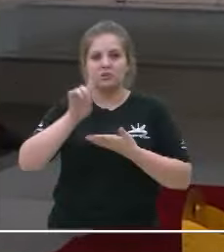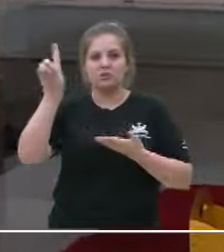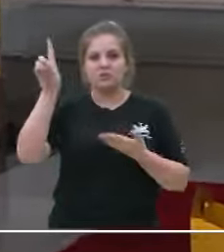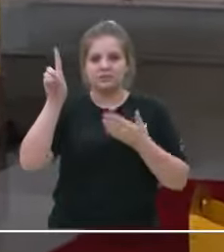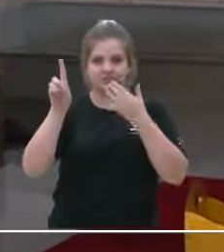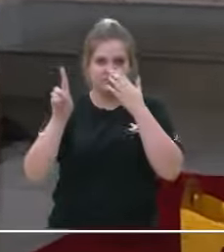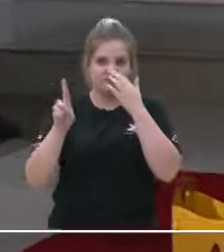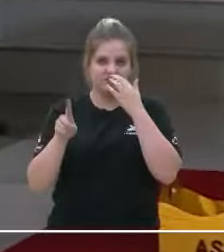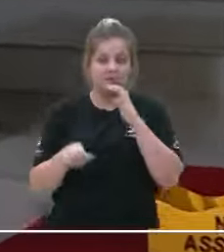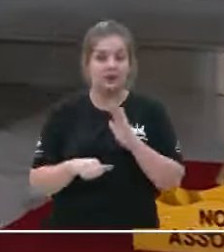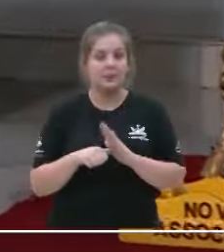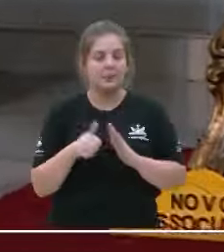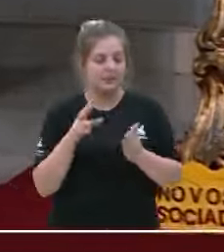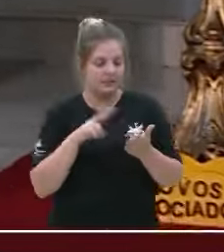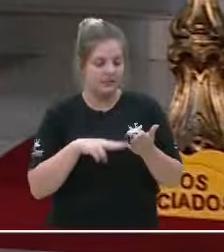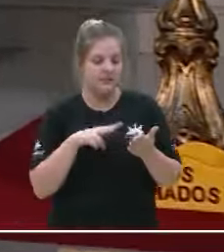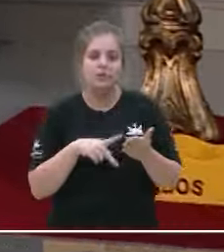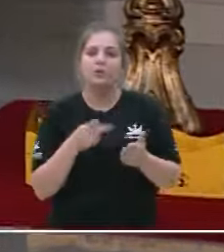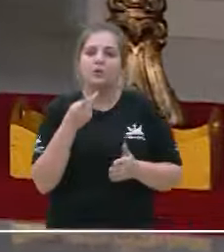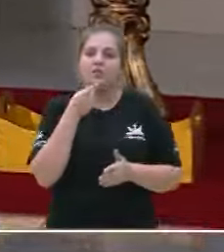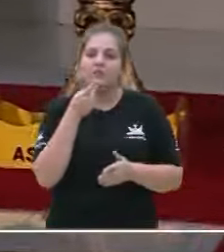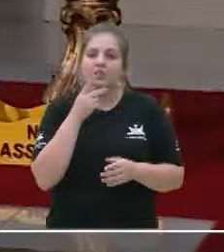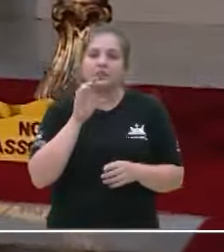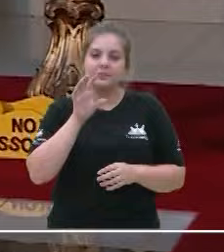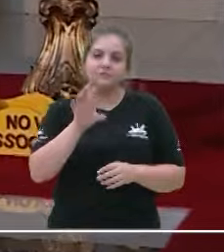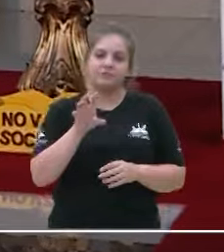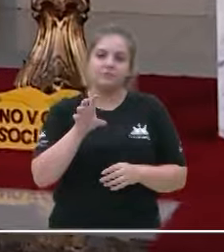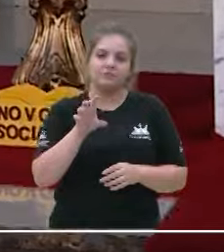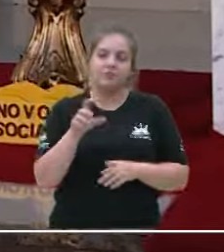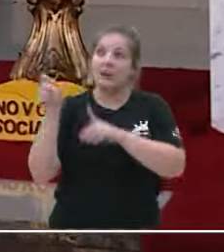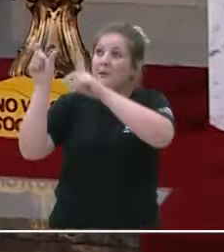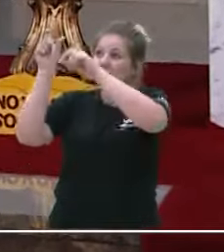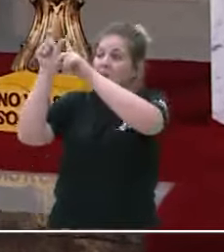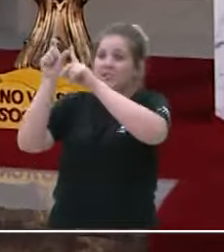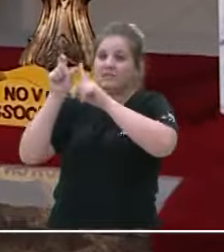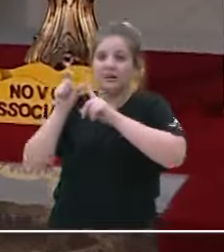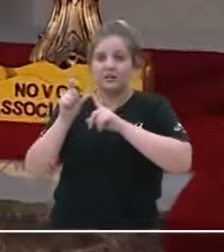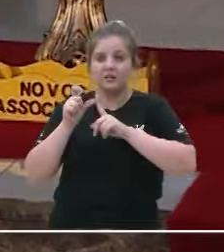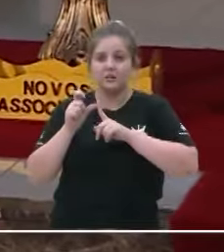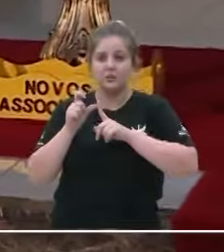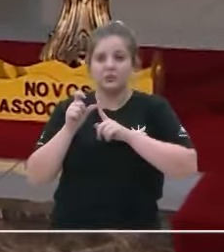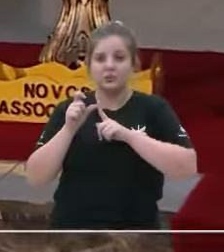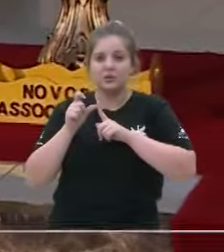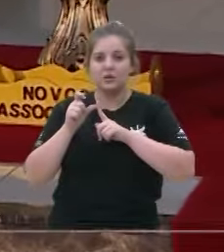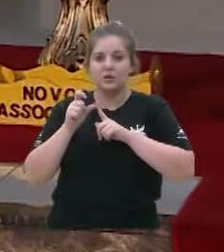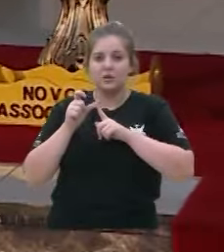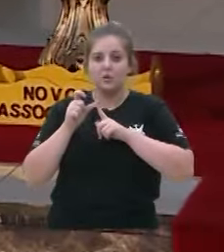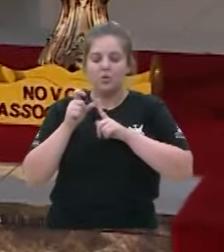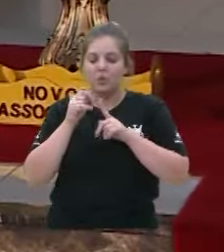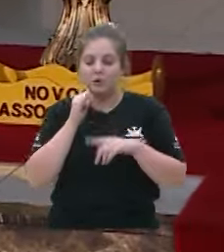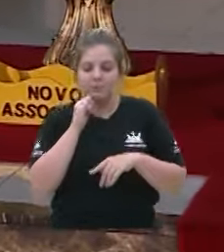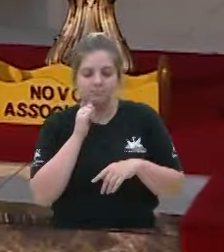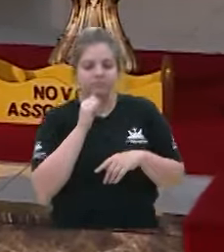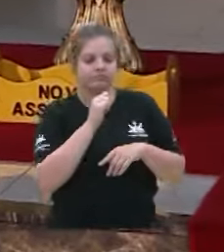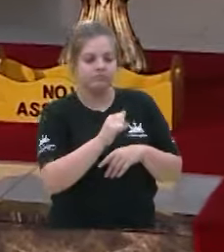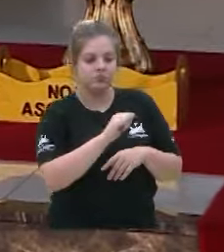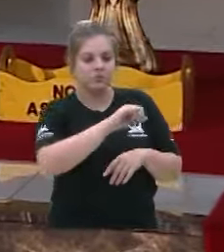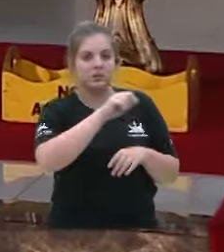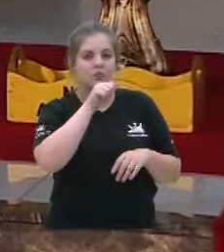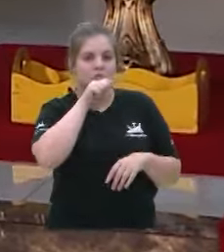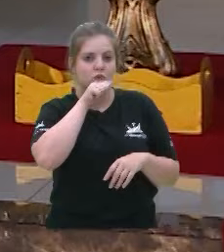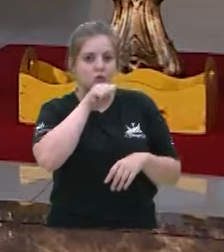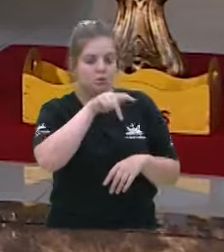primeira leitura a palavra do senhor foi dirigida a Jonas pela